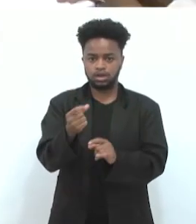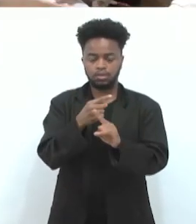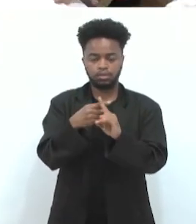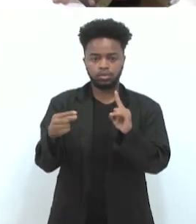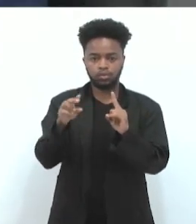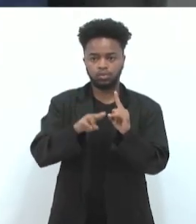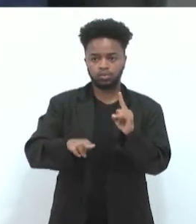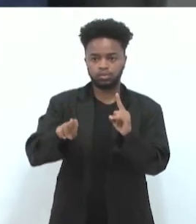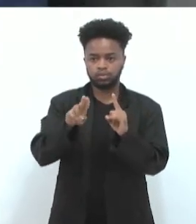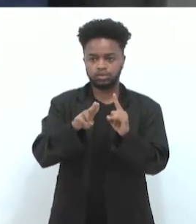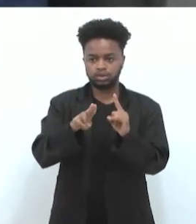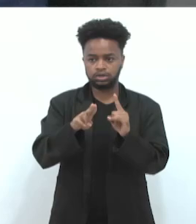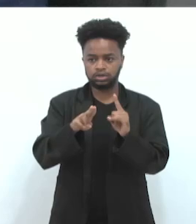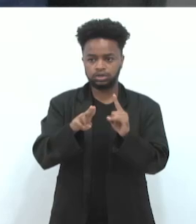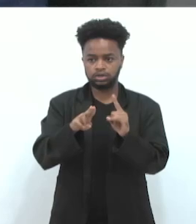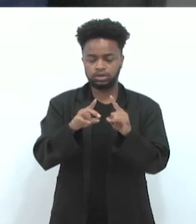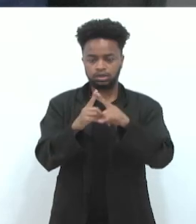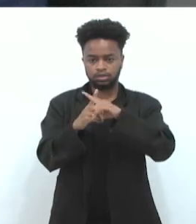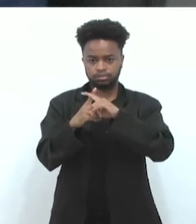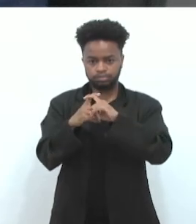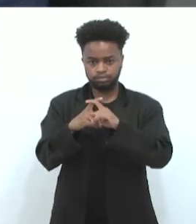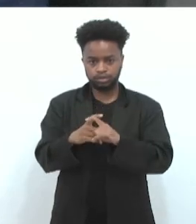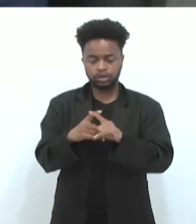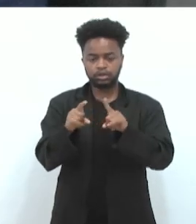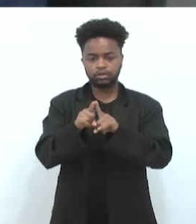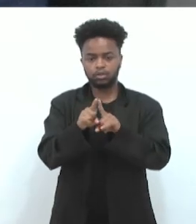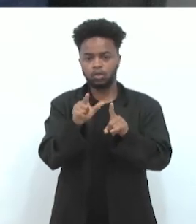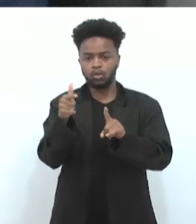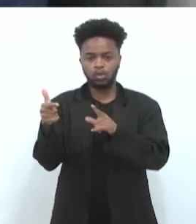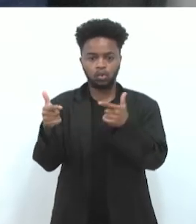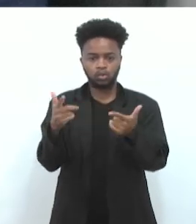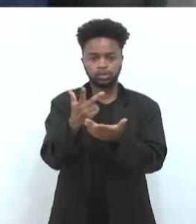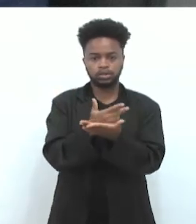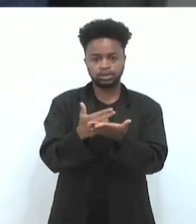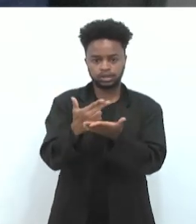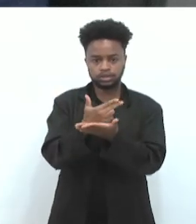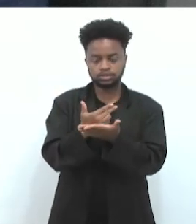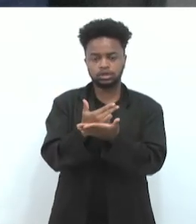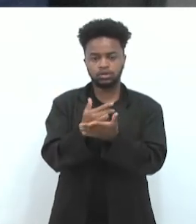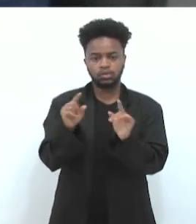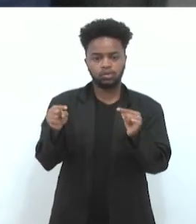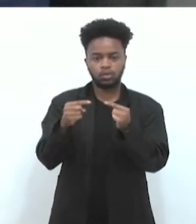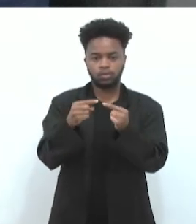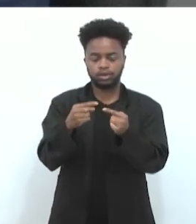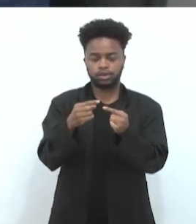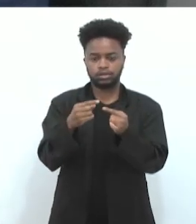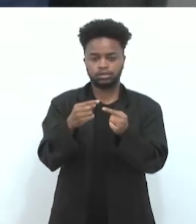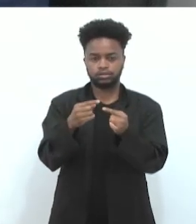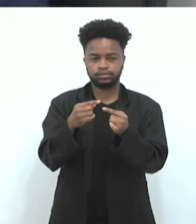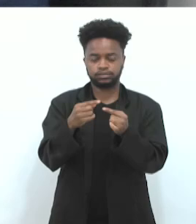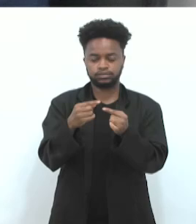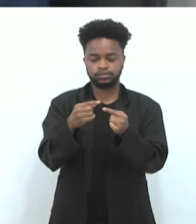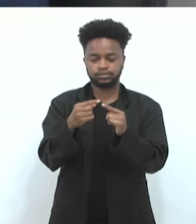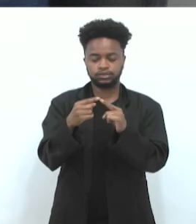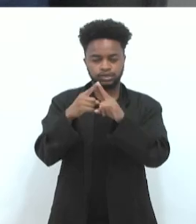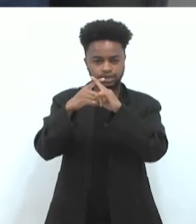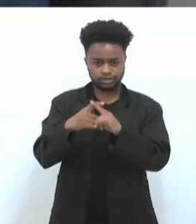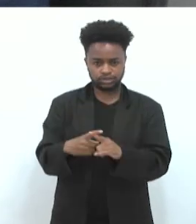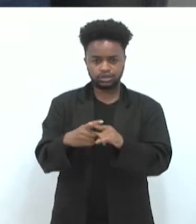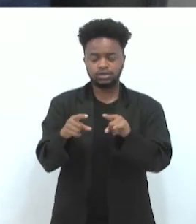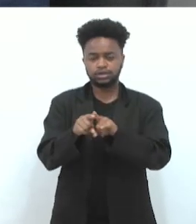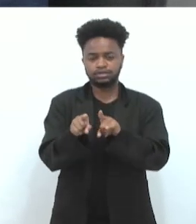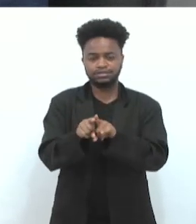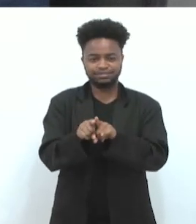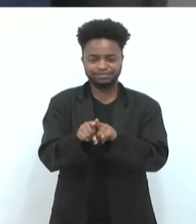de cruzes suásticas, gamas ou qualquer outro símbolo ou representação gráfica do nazismo ou ideologia